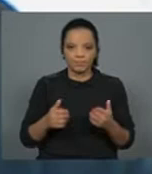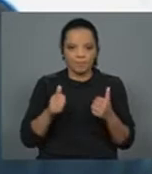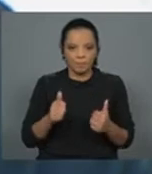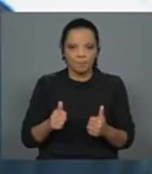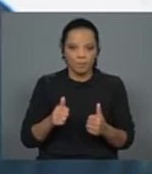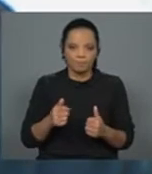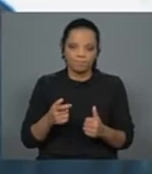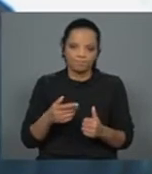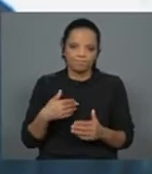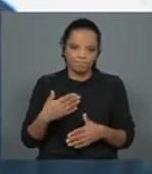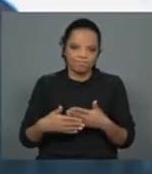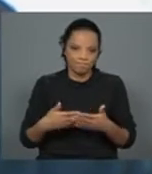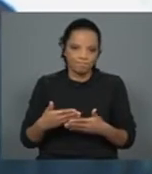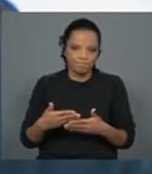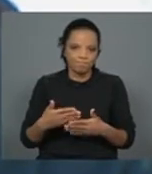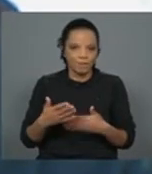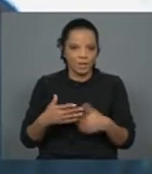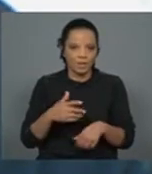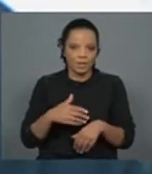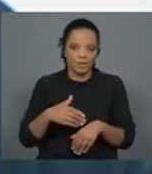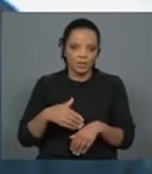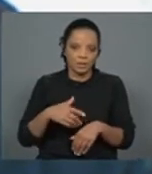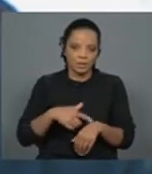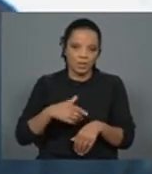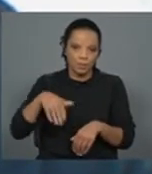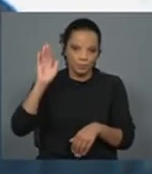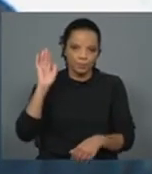tivéssemos já mais tempo, digamos assim,